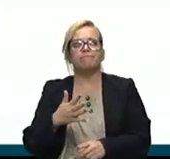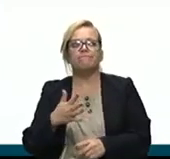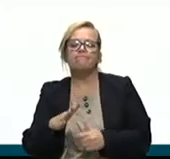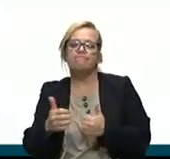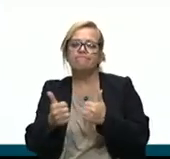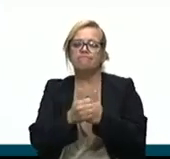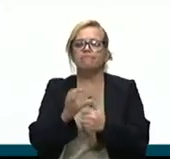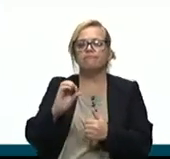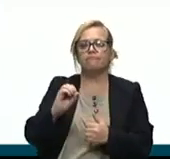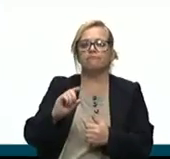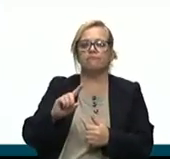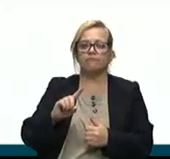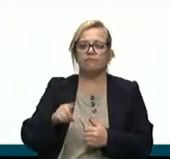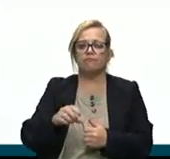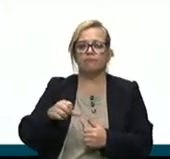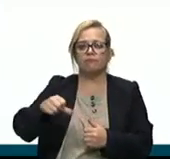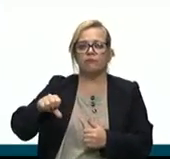aproximadamente